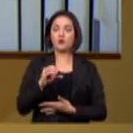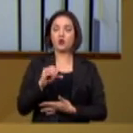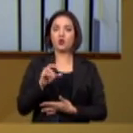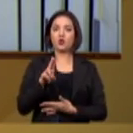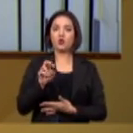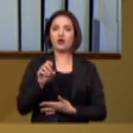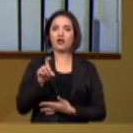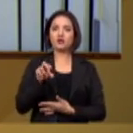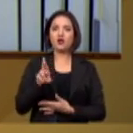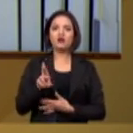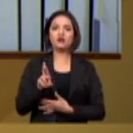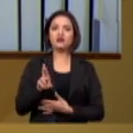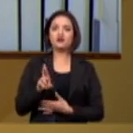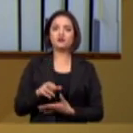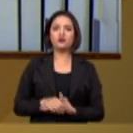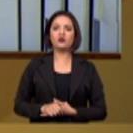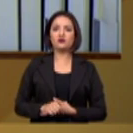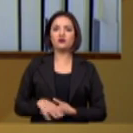chama